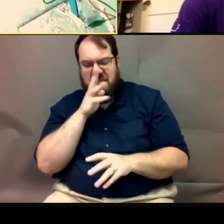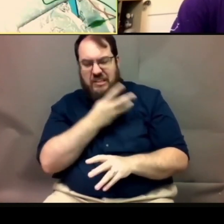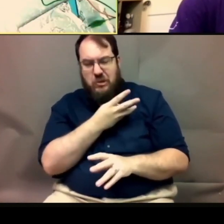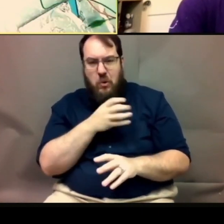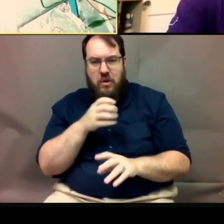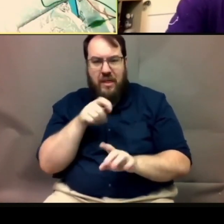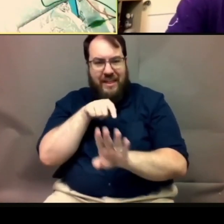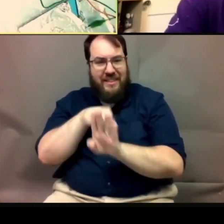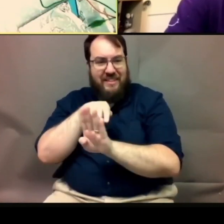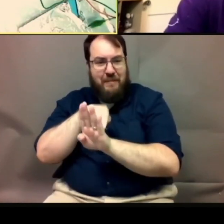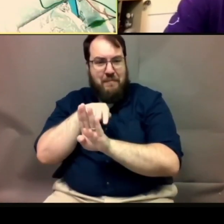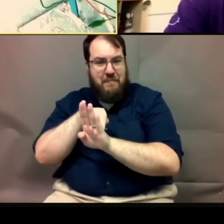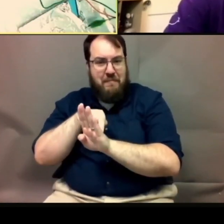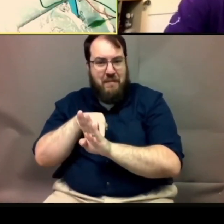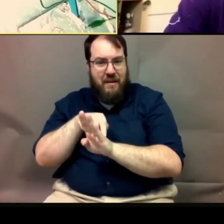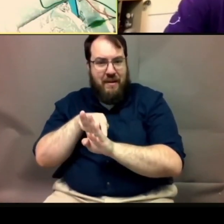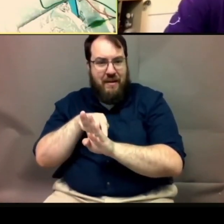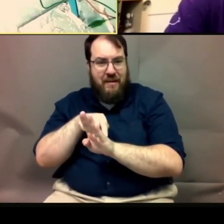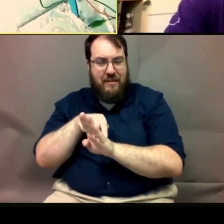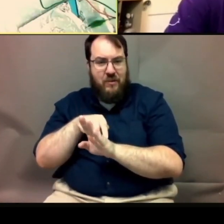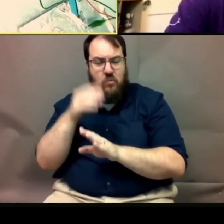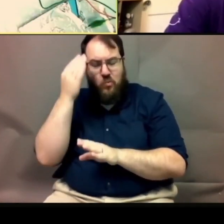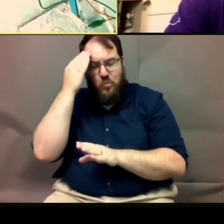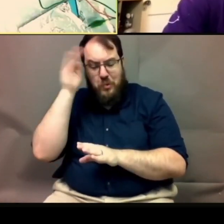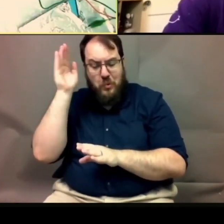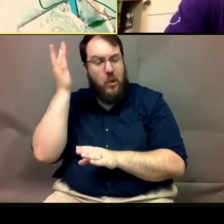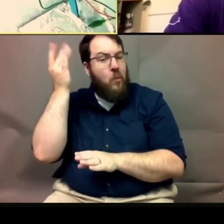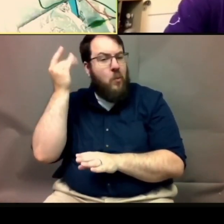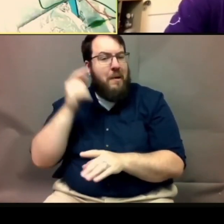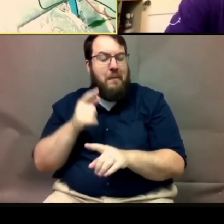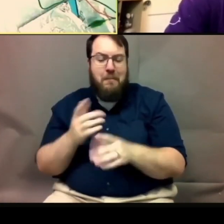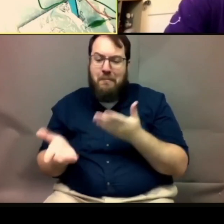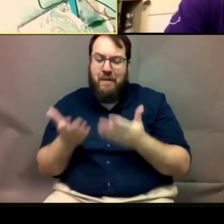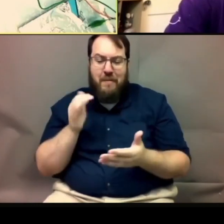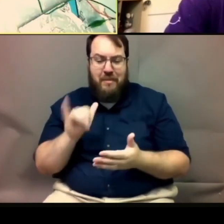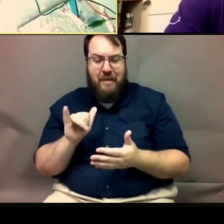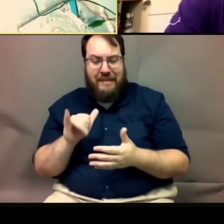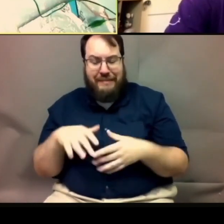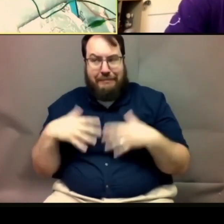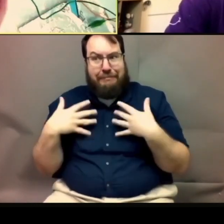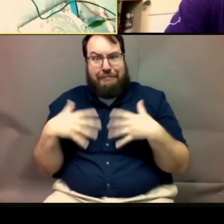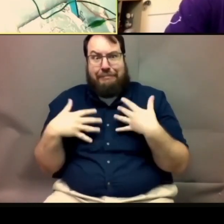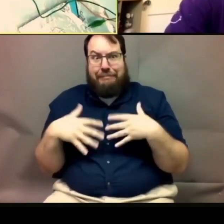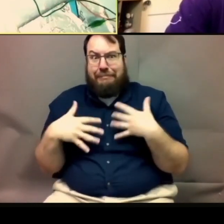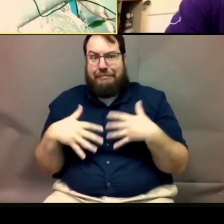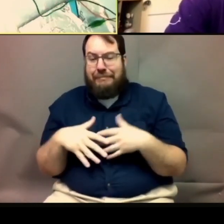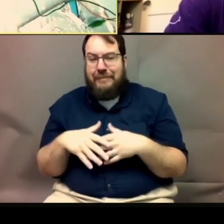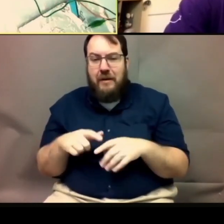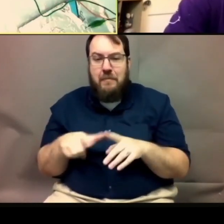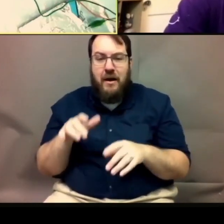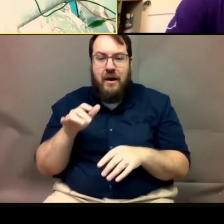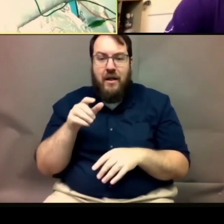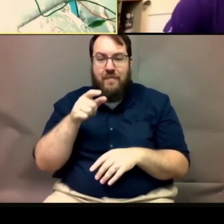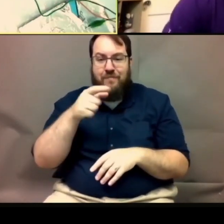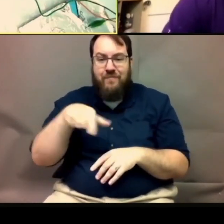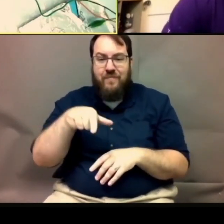pegam a traseira da placa e eu não sei porquê, talvez seja um pouco intimidador ver tantos circuitos